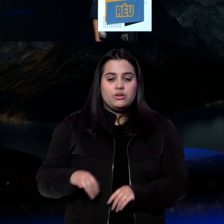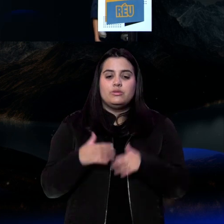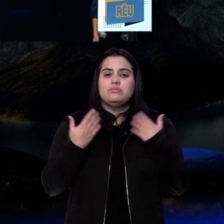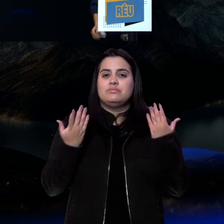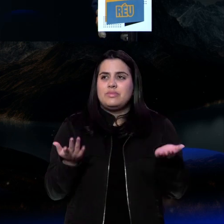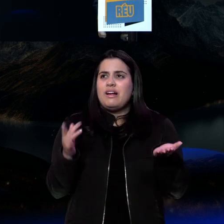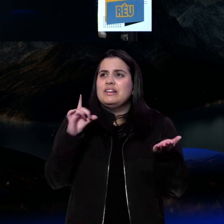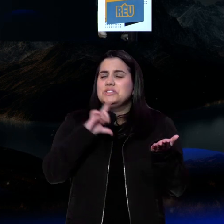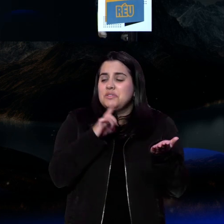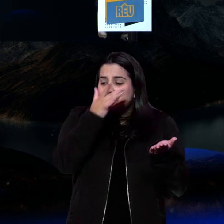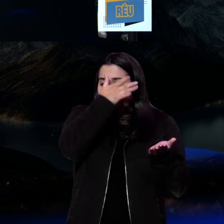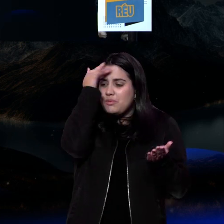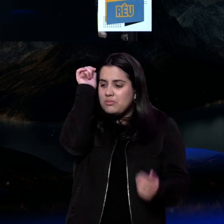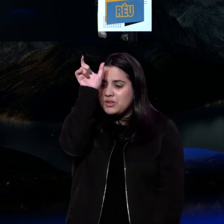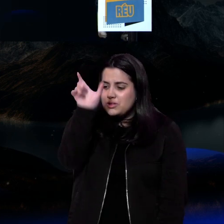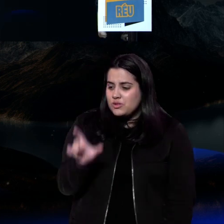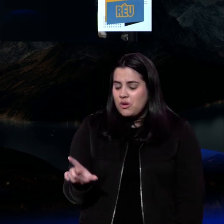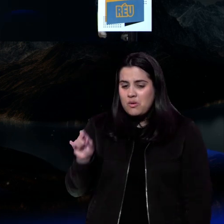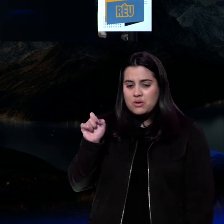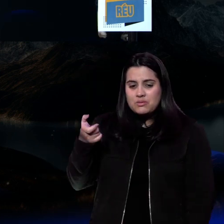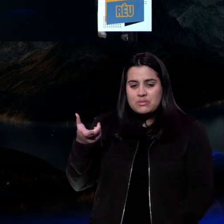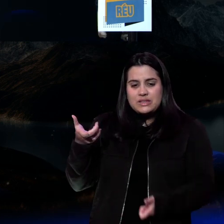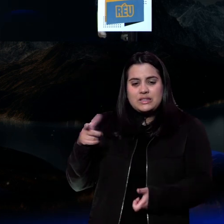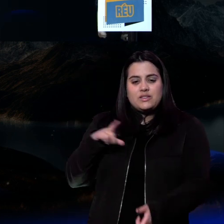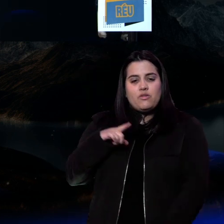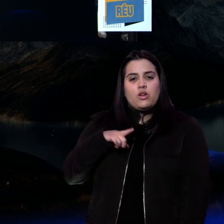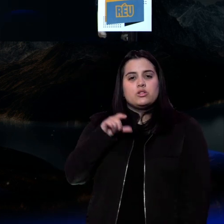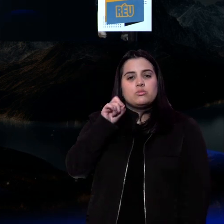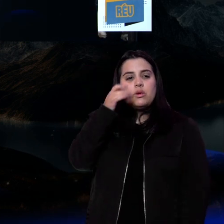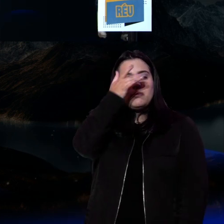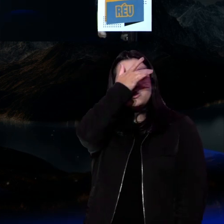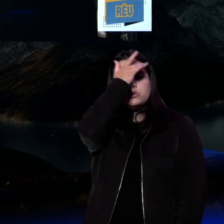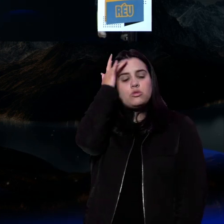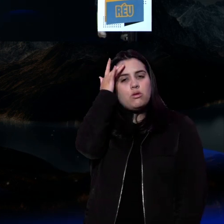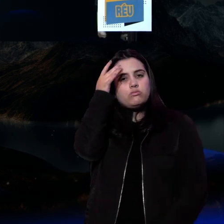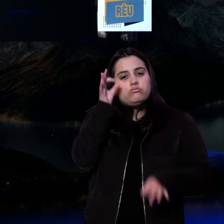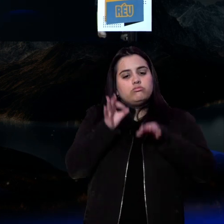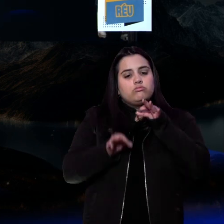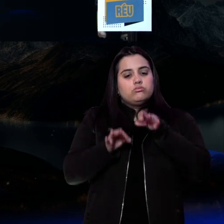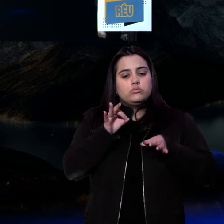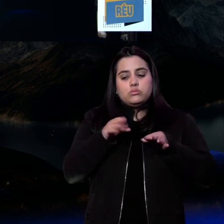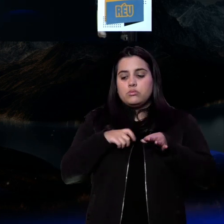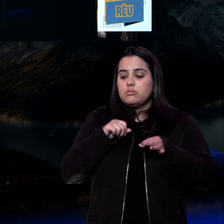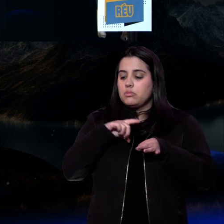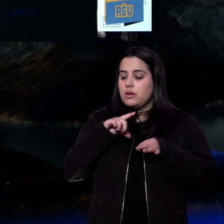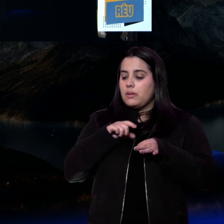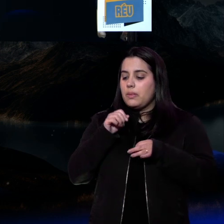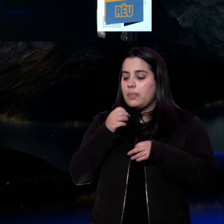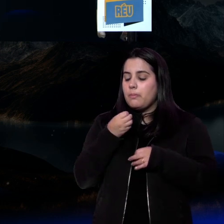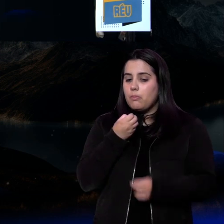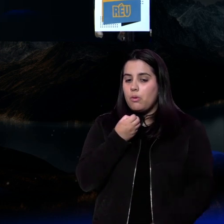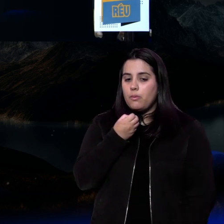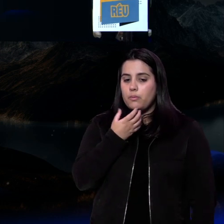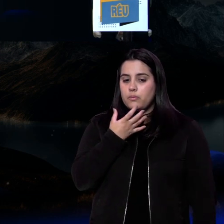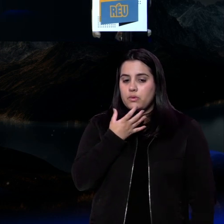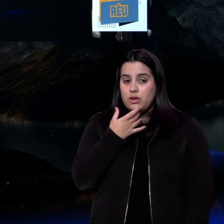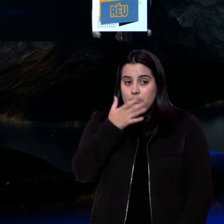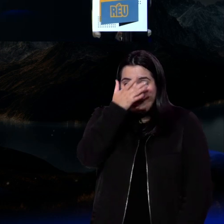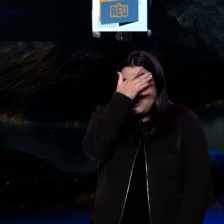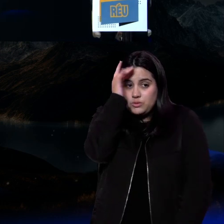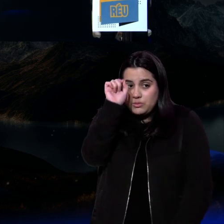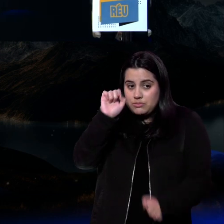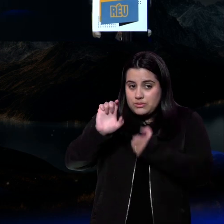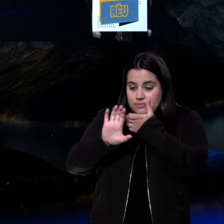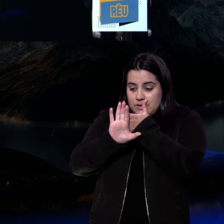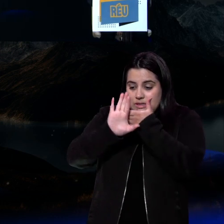alguém que servisse de árbitro entre nós, para pôr as mãos sobre ambos, alguém que afastasse de mim a vara